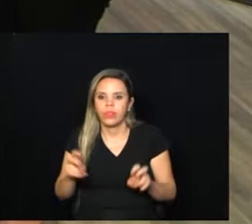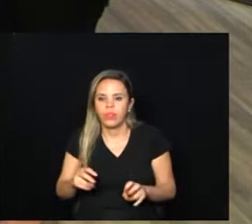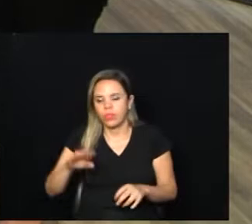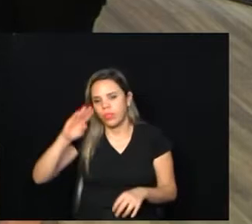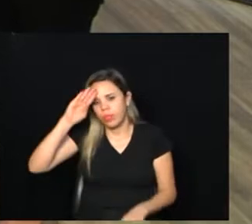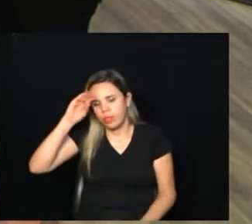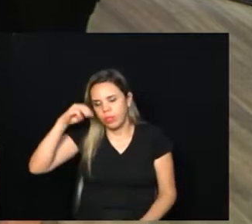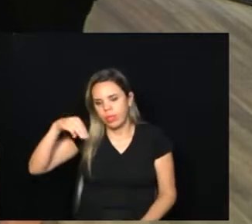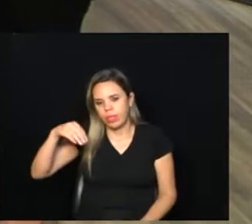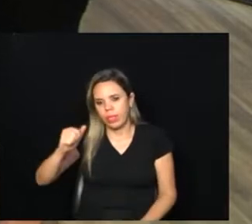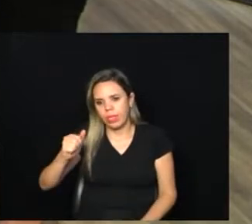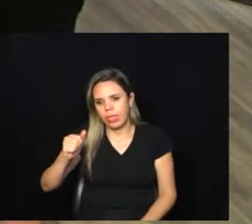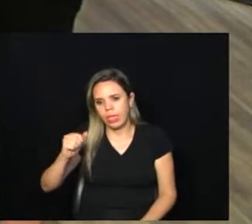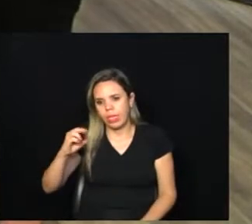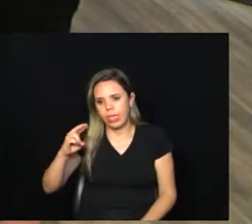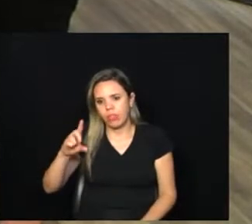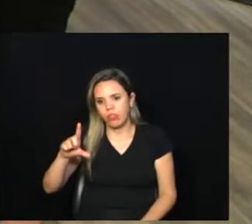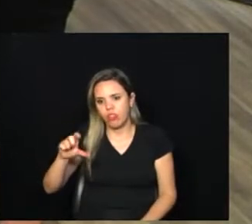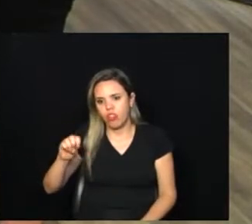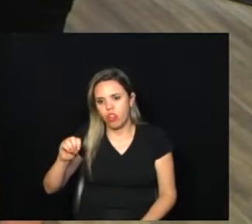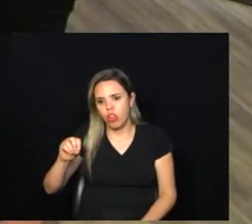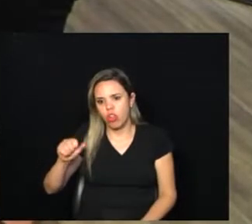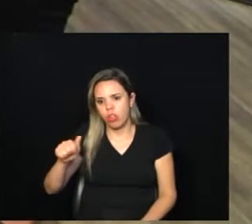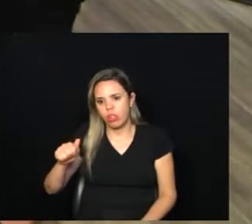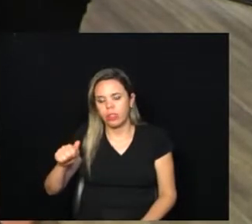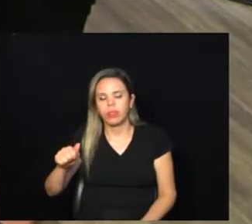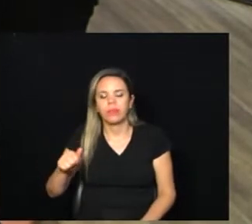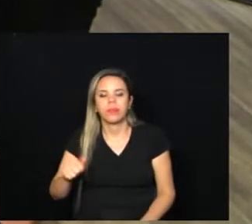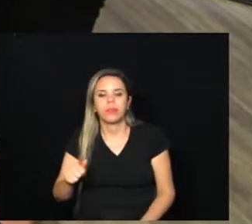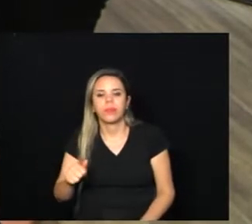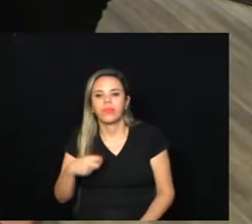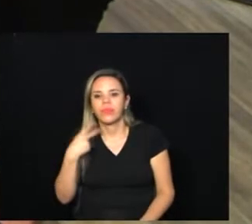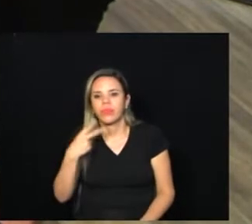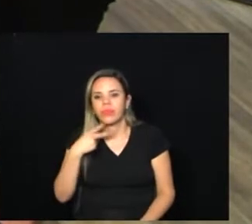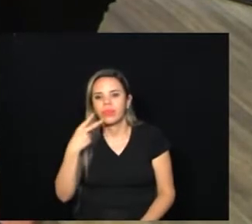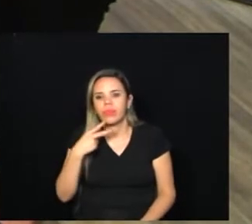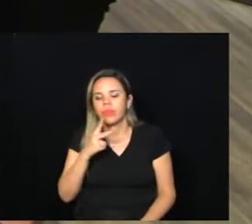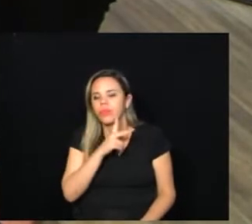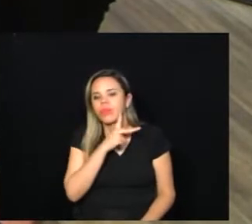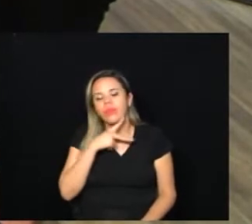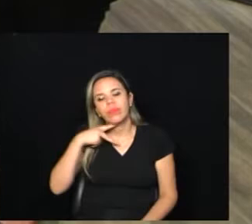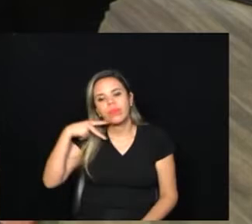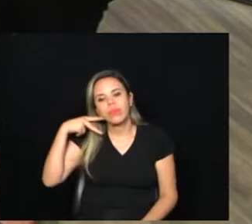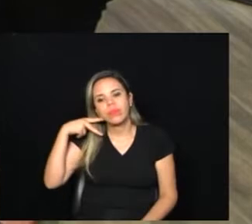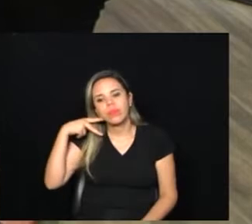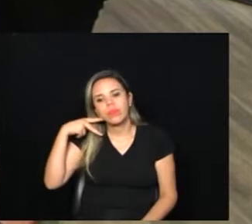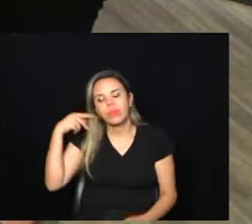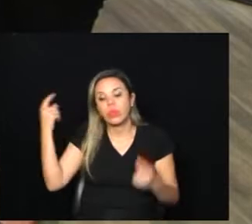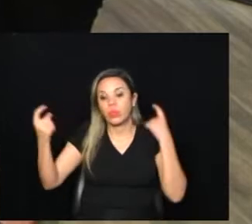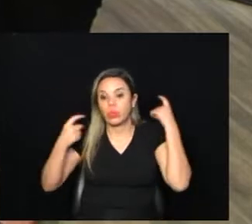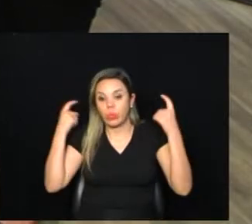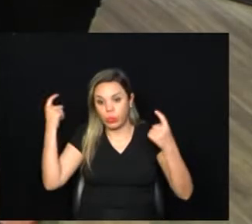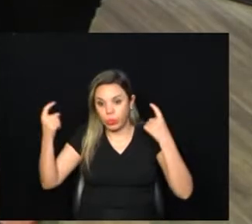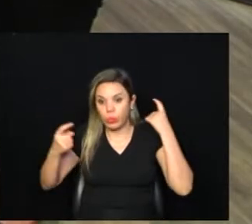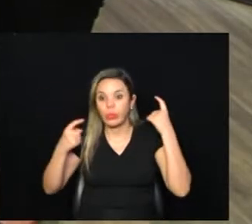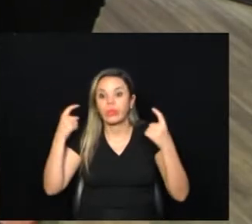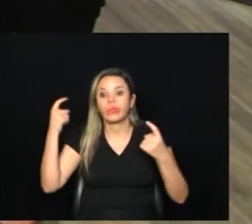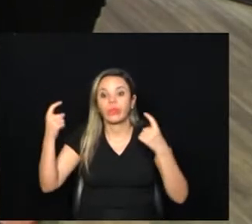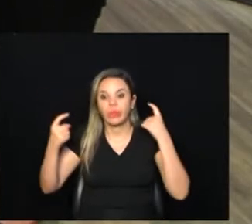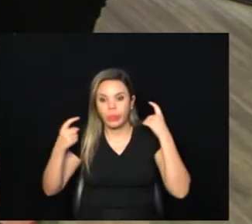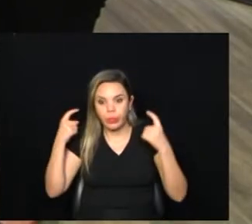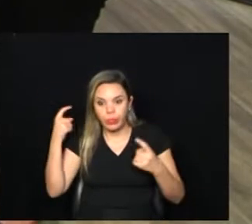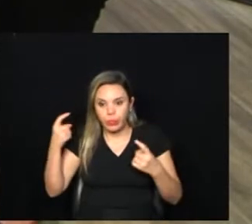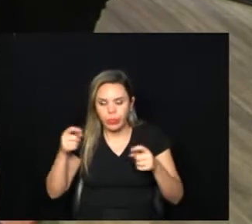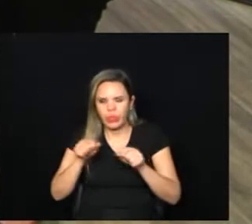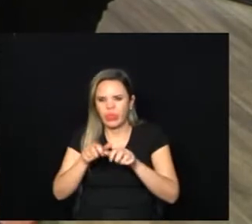febre maculosa. Sim. E é o seguinte, o vereador Permínio Monteiro está preocupado justamente com